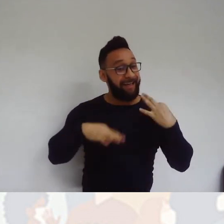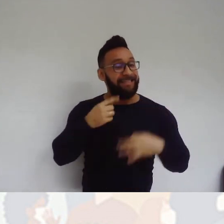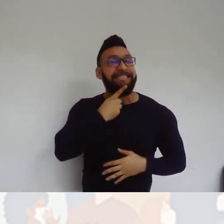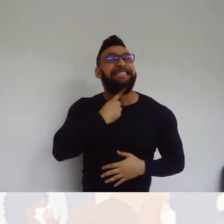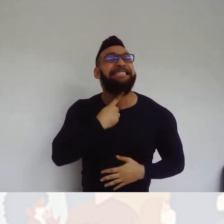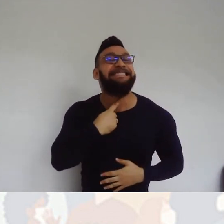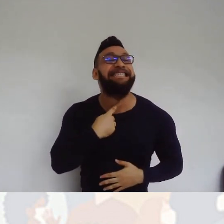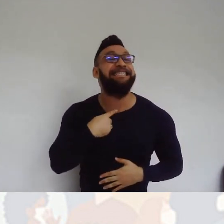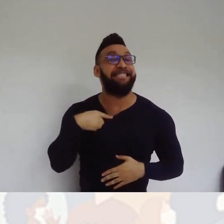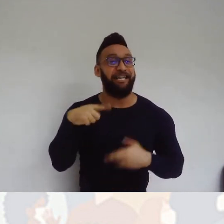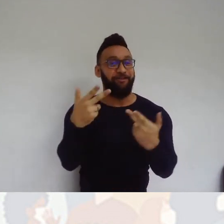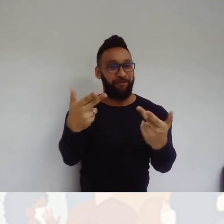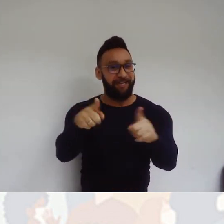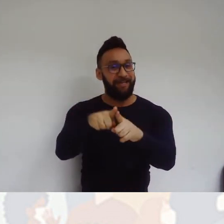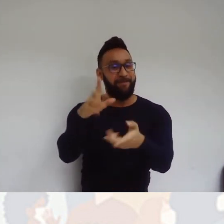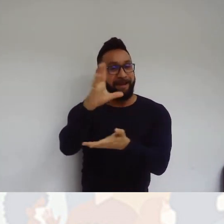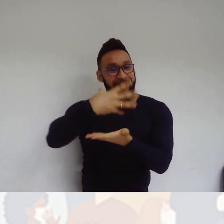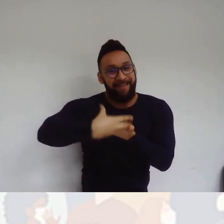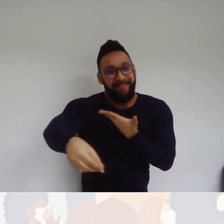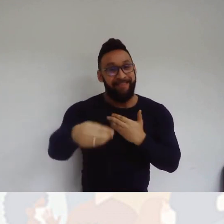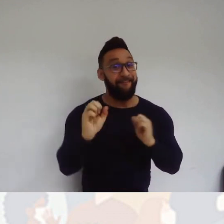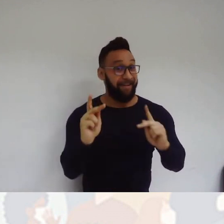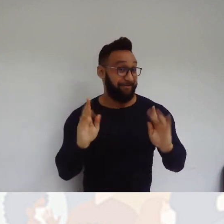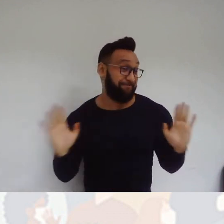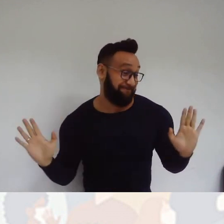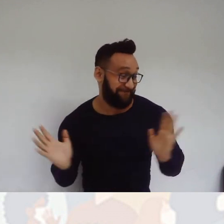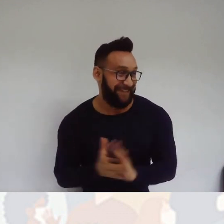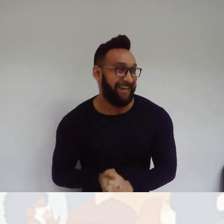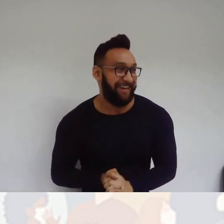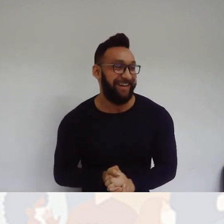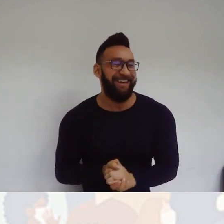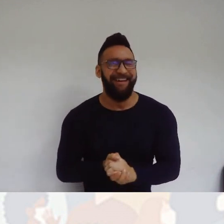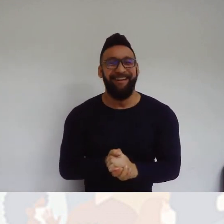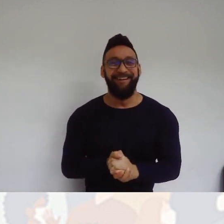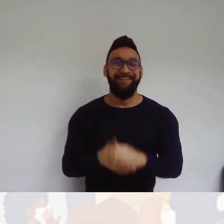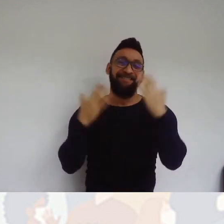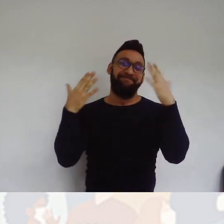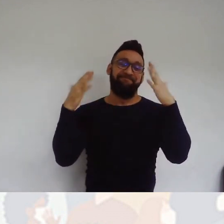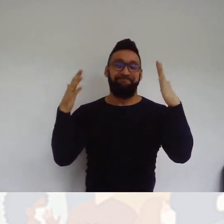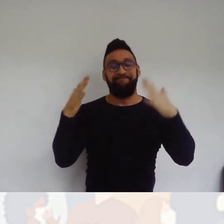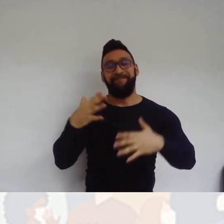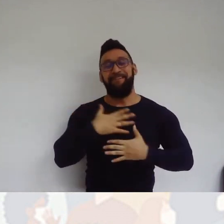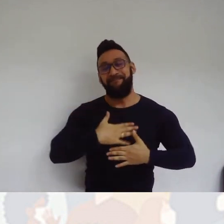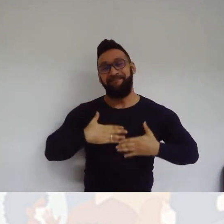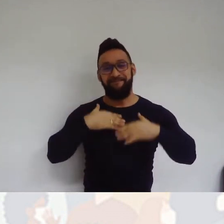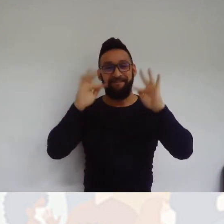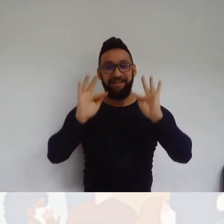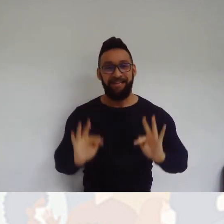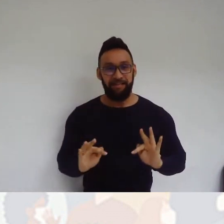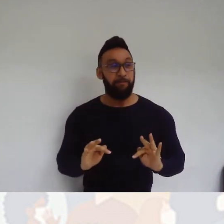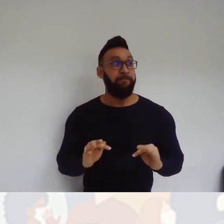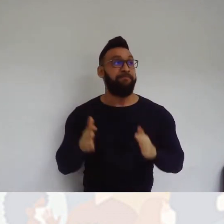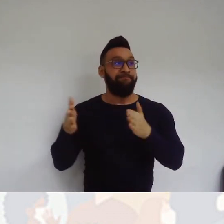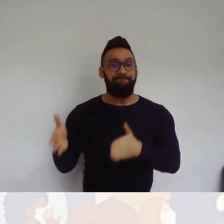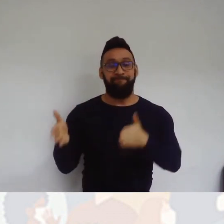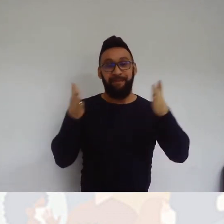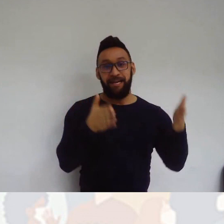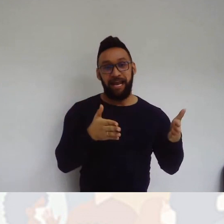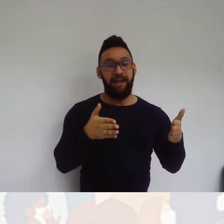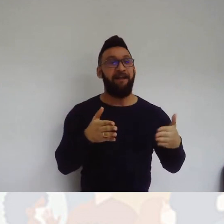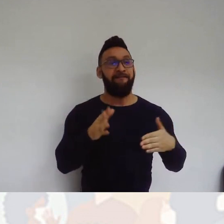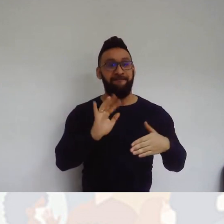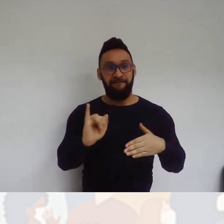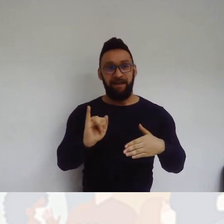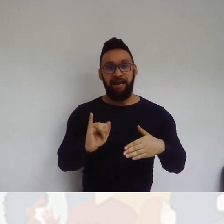Que coisa maravilhosa. Está muito feliz. Nós temos agora o lançamento do livro, né? A gente precisa parar